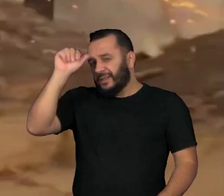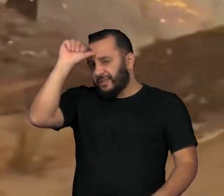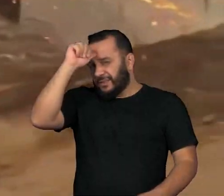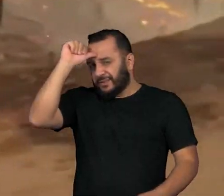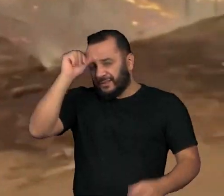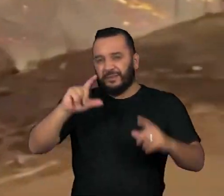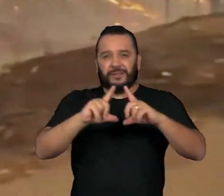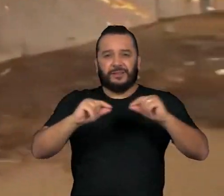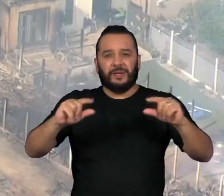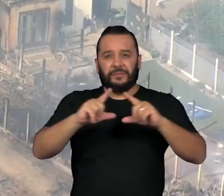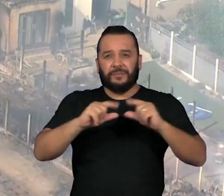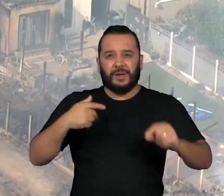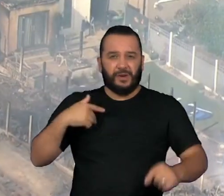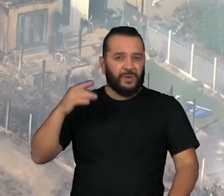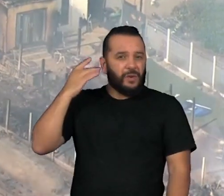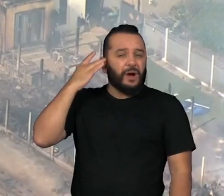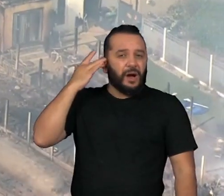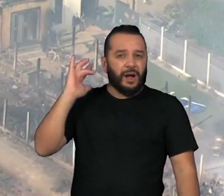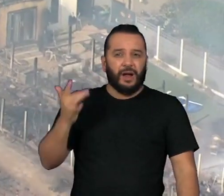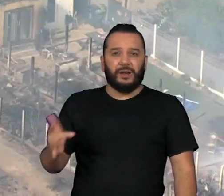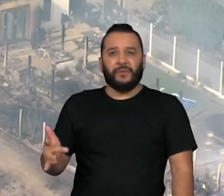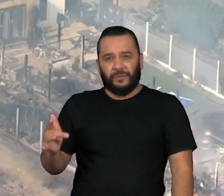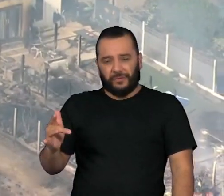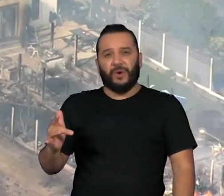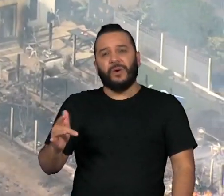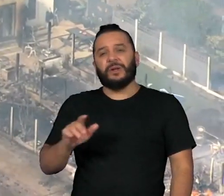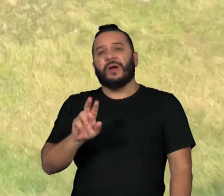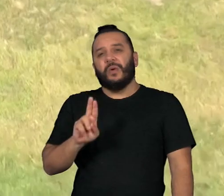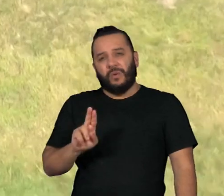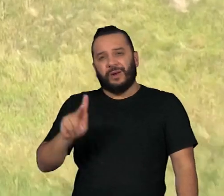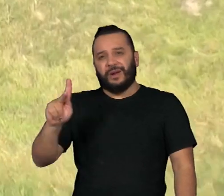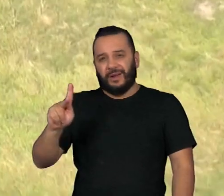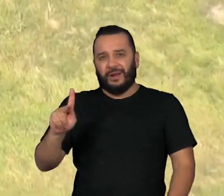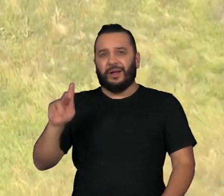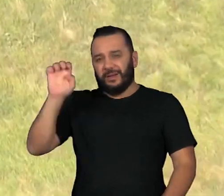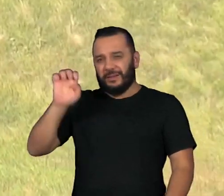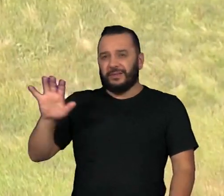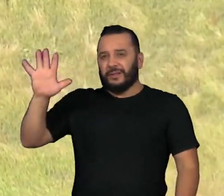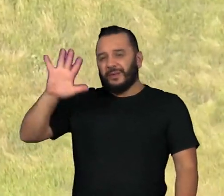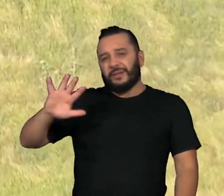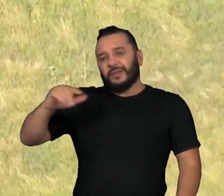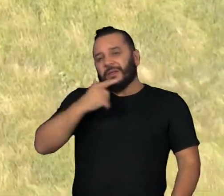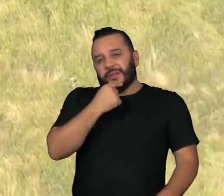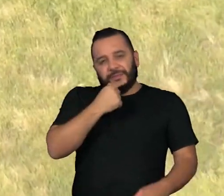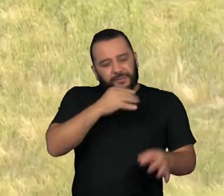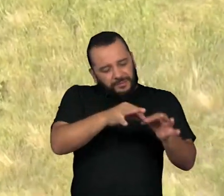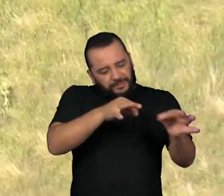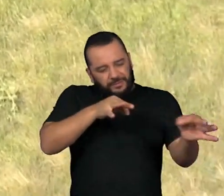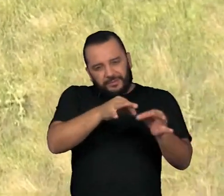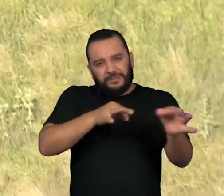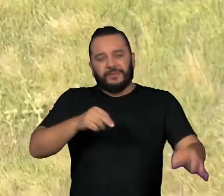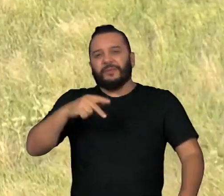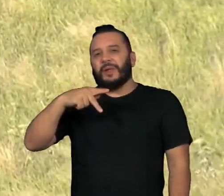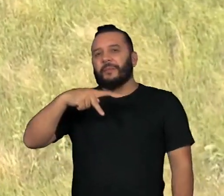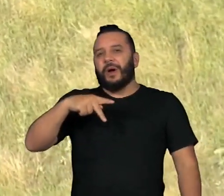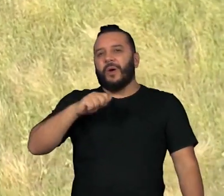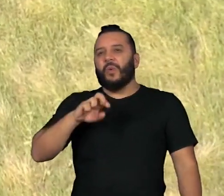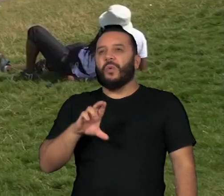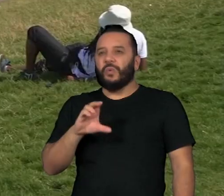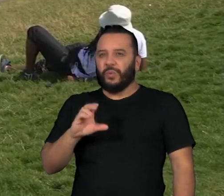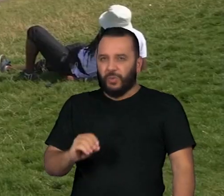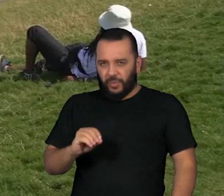Japão, Califórnia, Reino Unido e partes da Europa. O físico Paulo Artacho, membro do